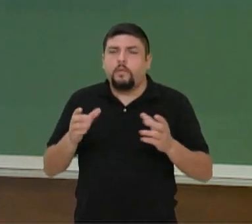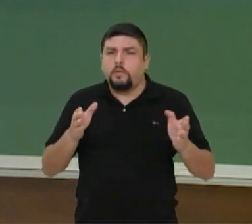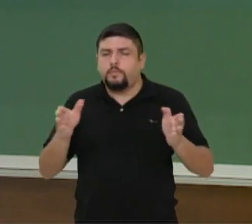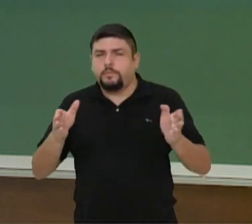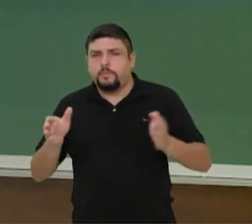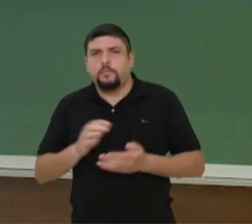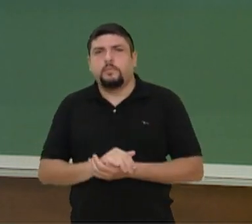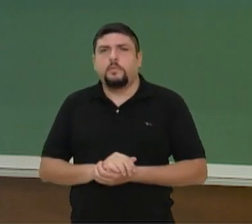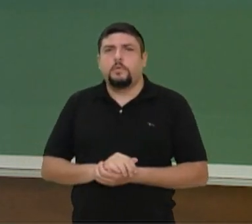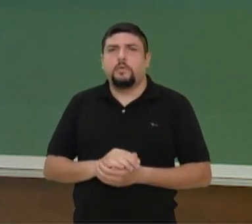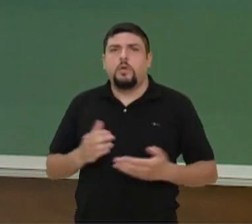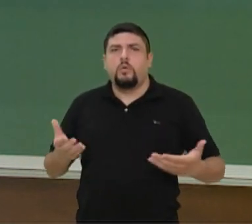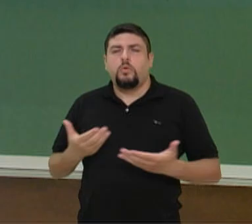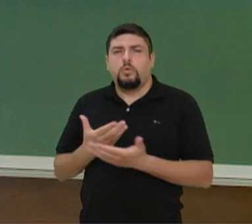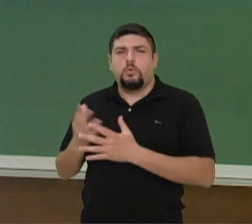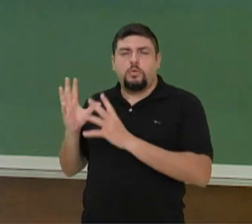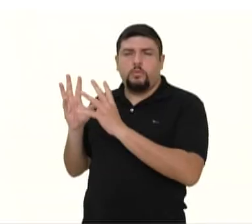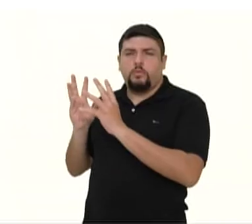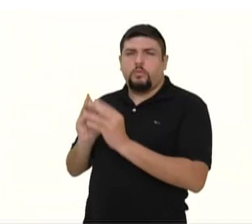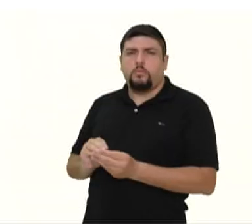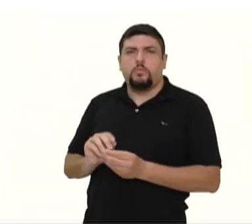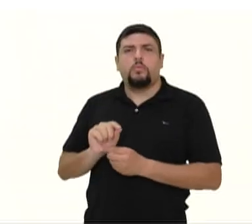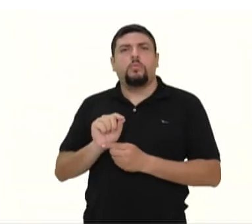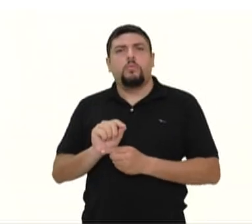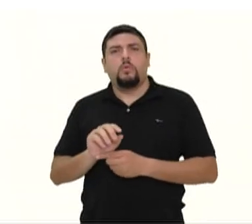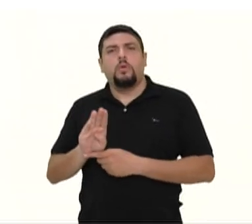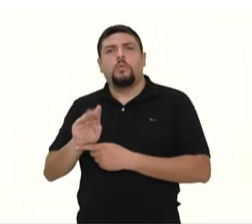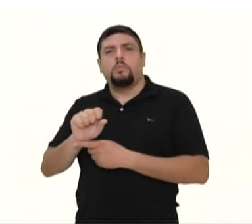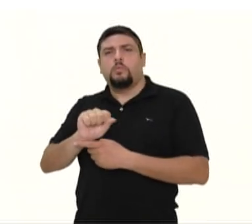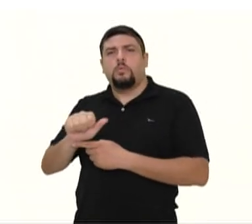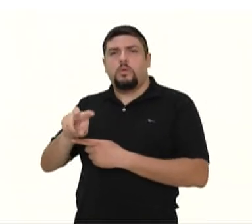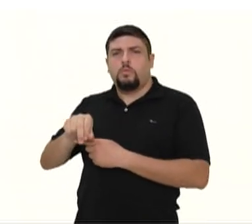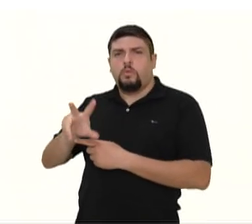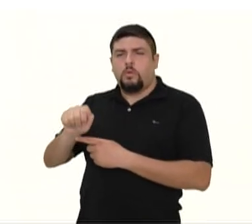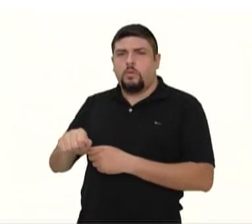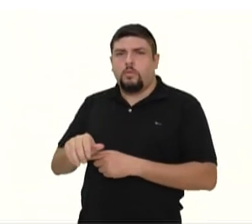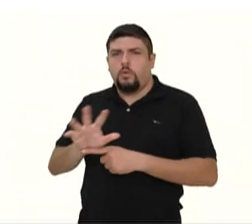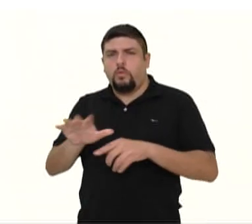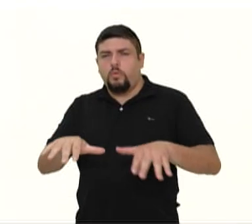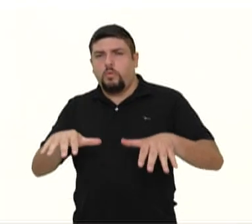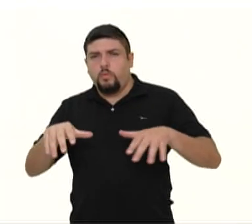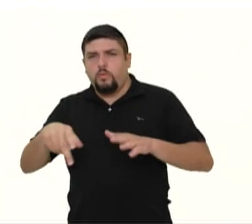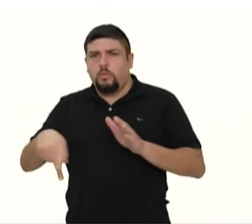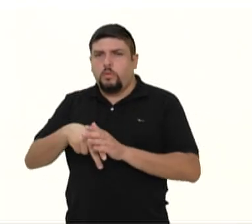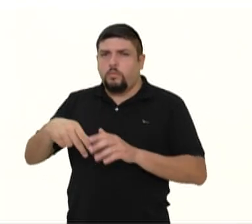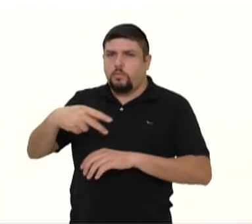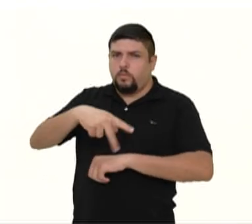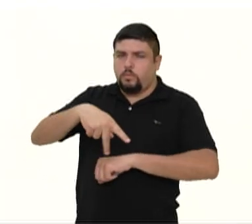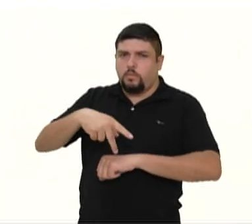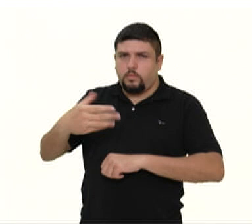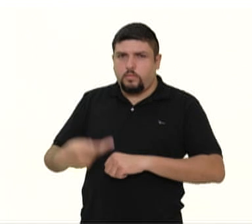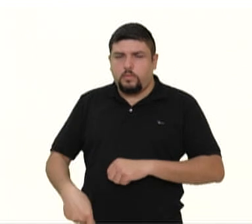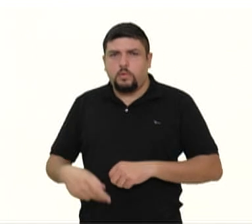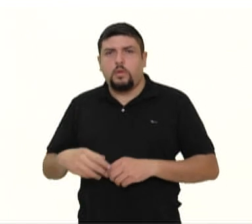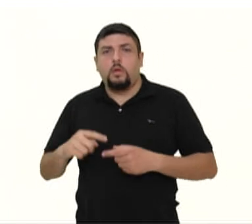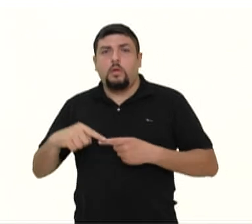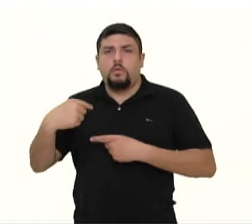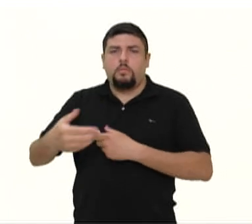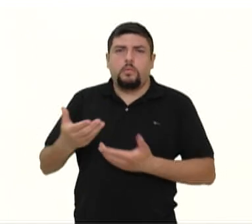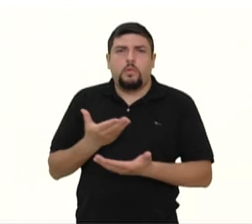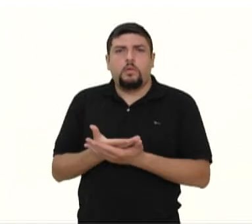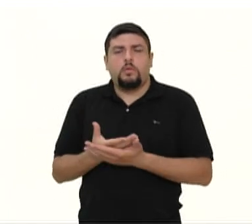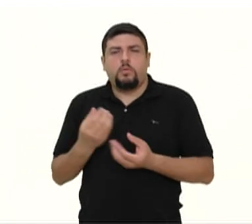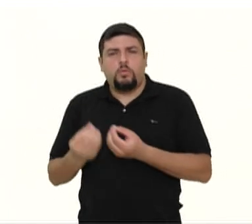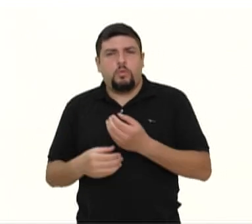Foi o que nós vimos na aula de hoje, então. Vimos aí a Bossa Nova, o cinema nacional e a indústria cultural. Na próxima aula vamos analisar